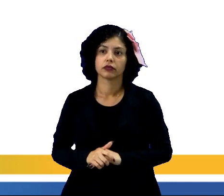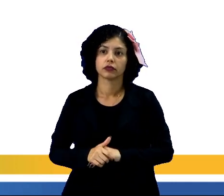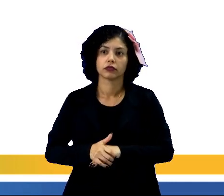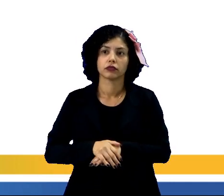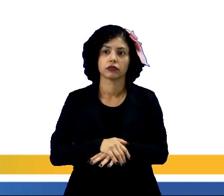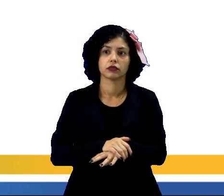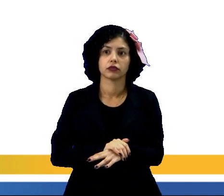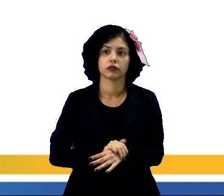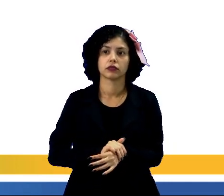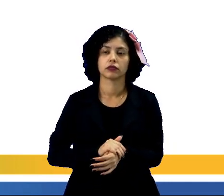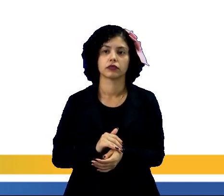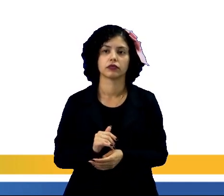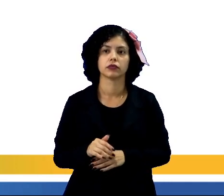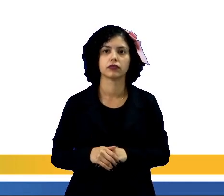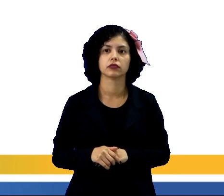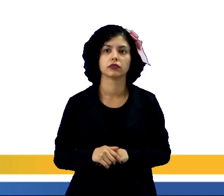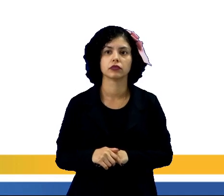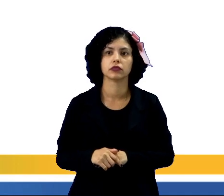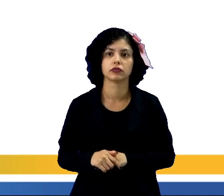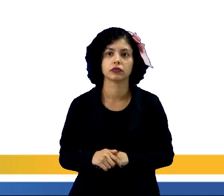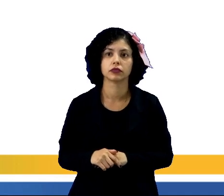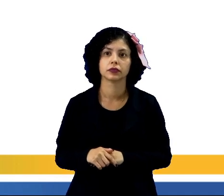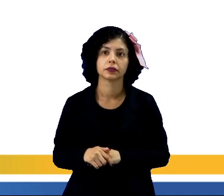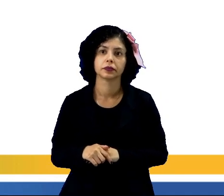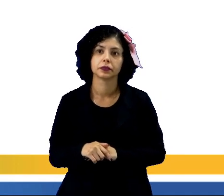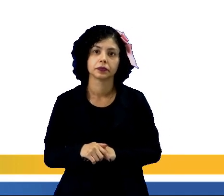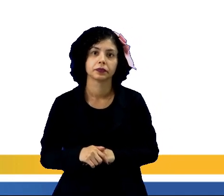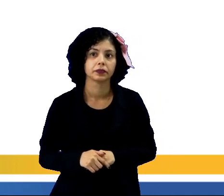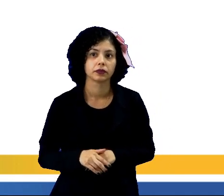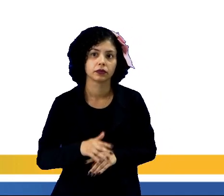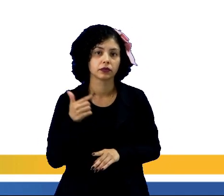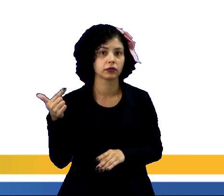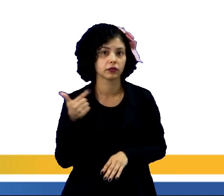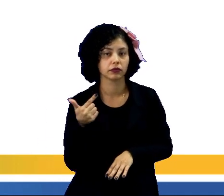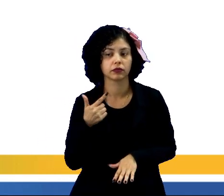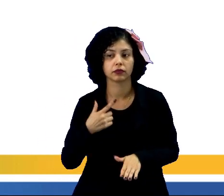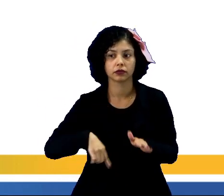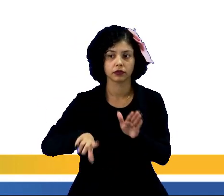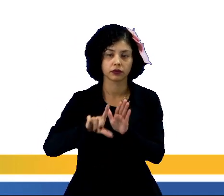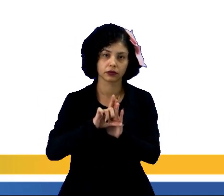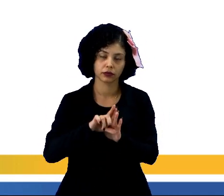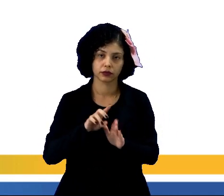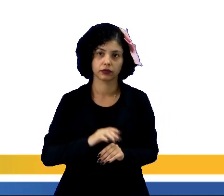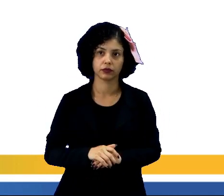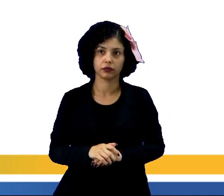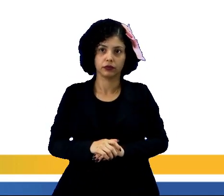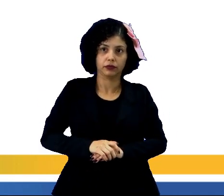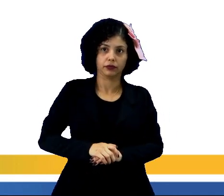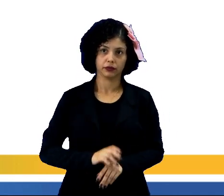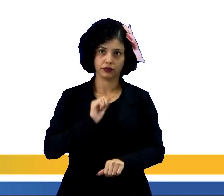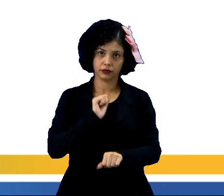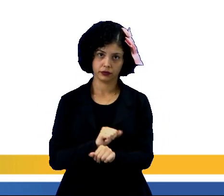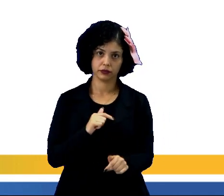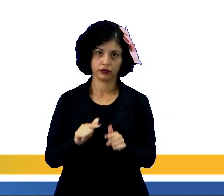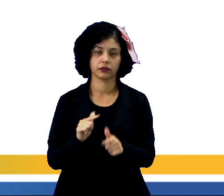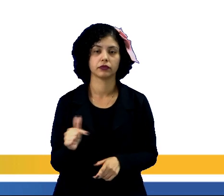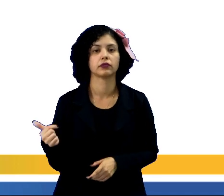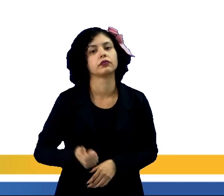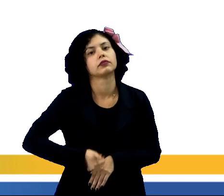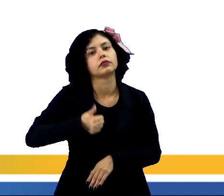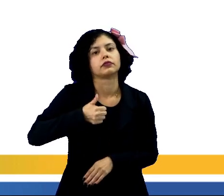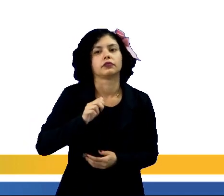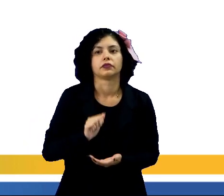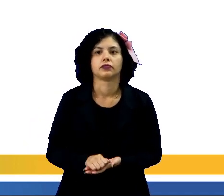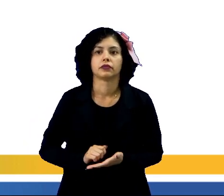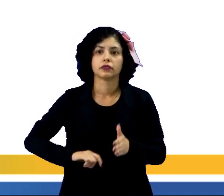de homozigoto recessivo. E aí chegamos finalmente à segunda lei, porque ele não parou seus trabalhos ali com a